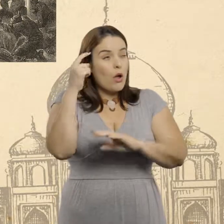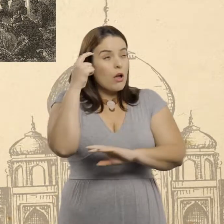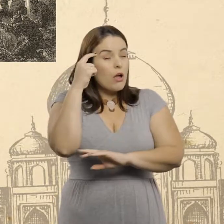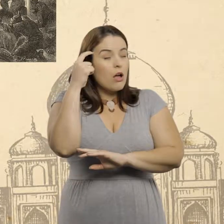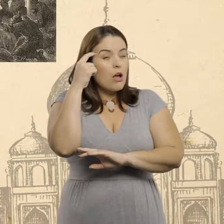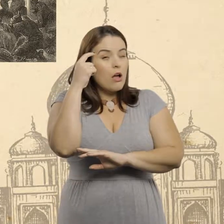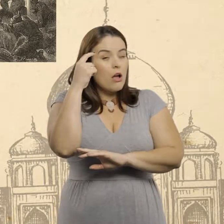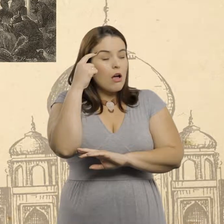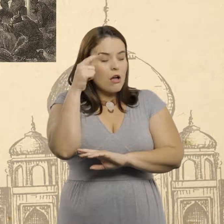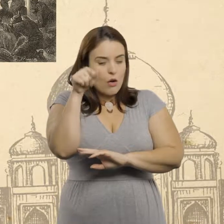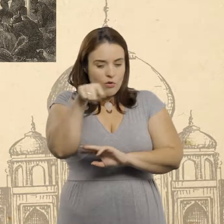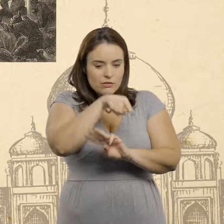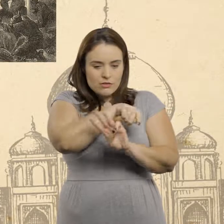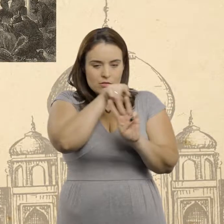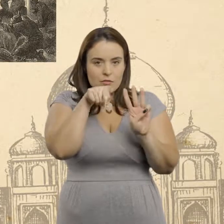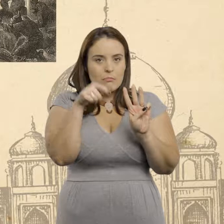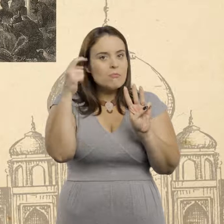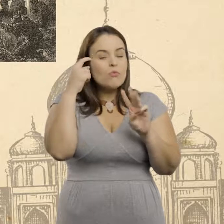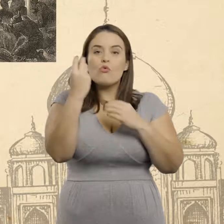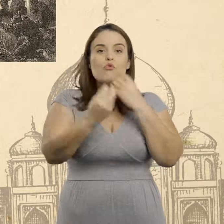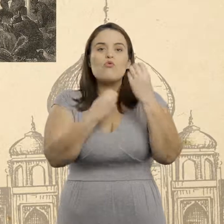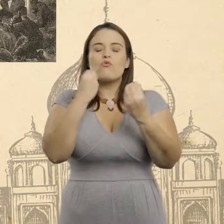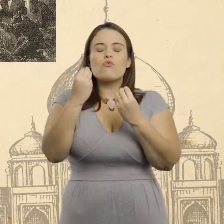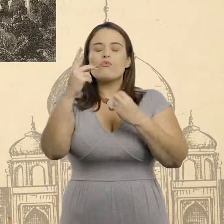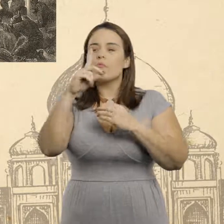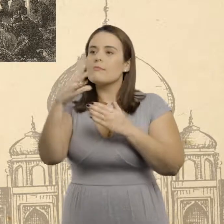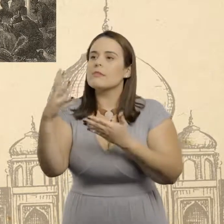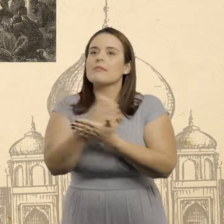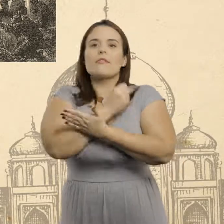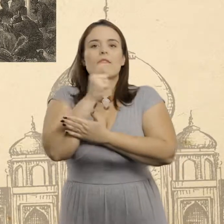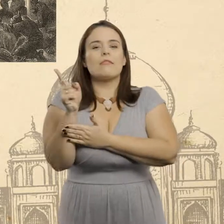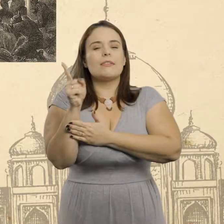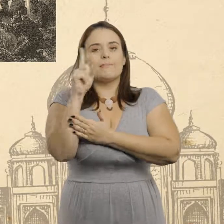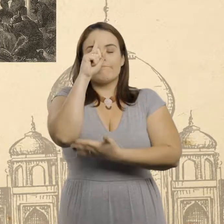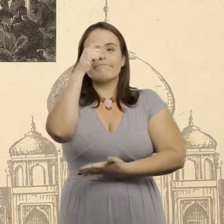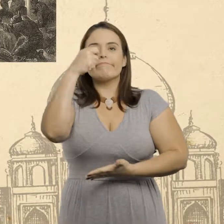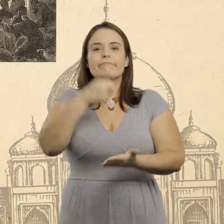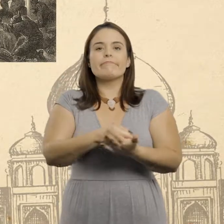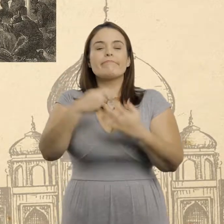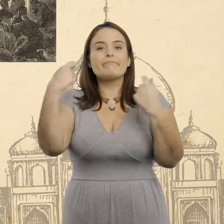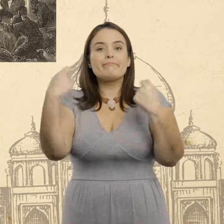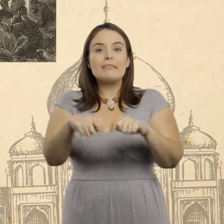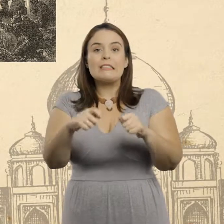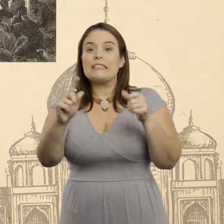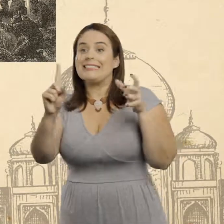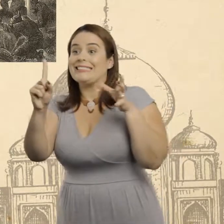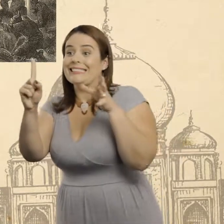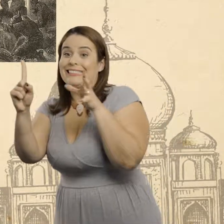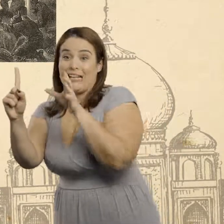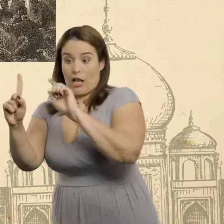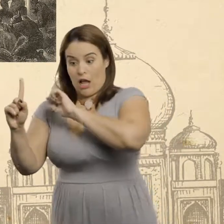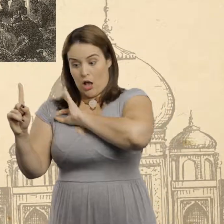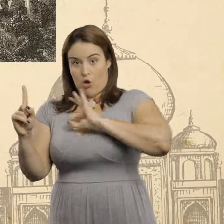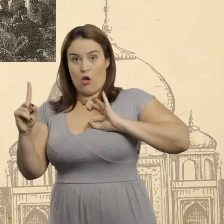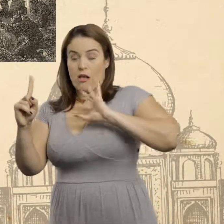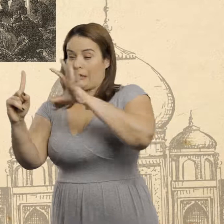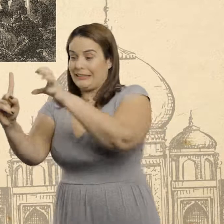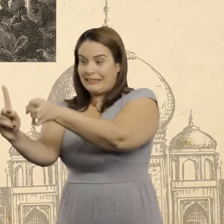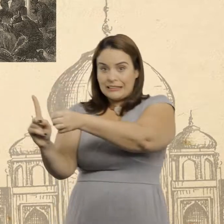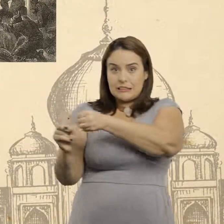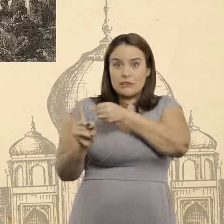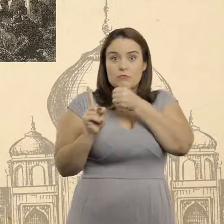Cromarty pensaram em como iriam fazer para salvar a moça. Eles decidiram que teriam que raptá-la naquela mesma